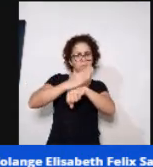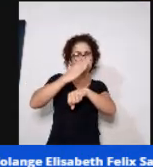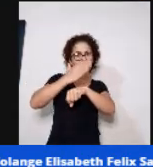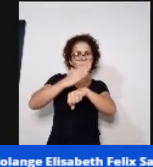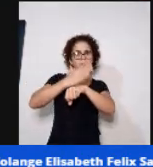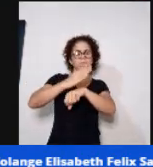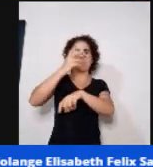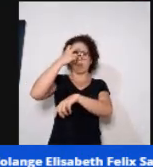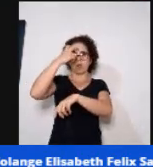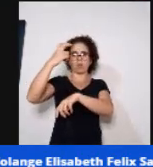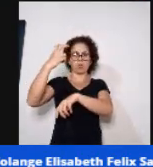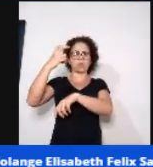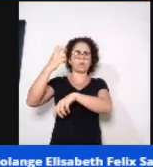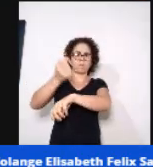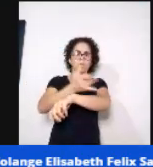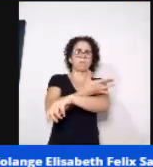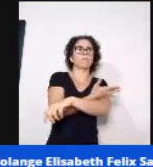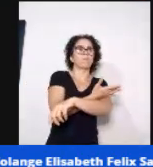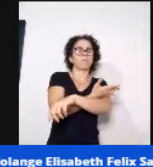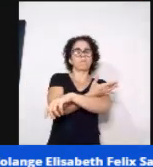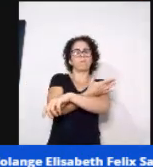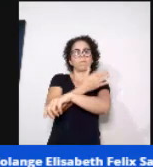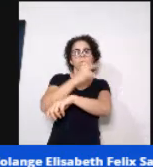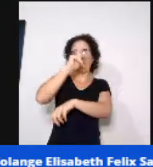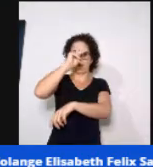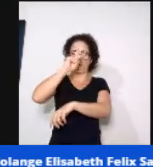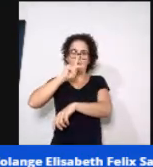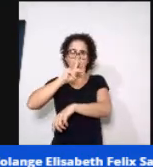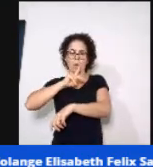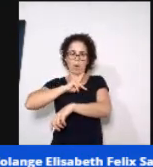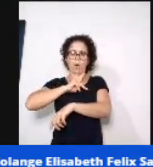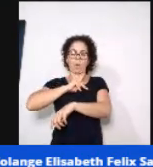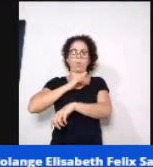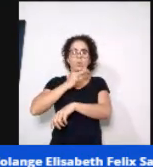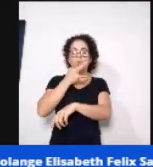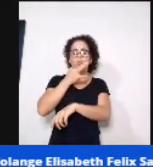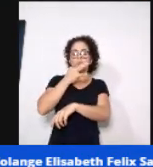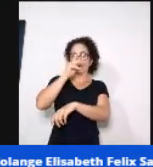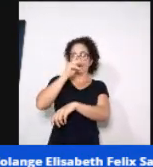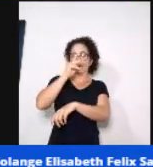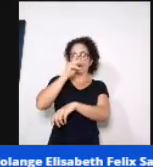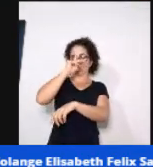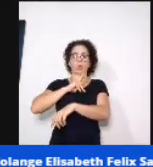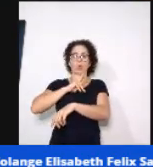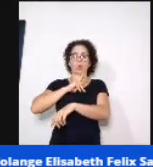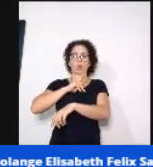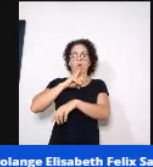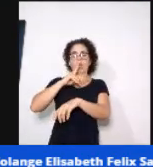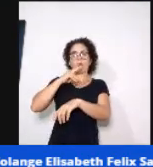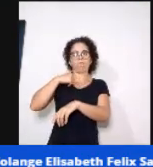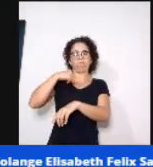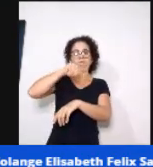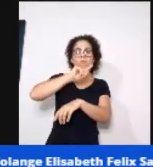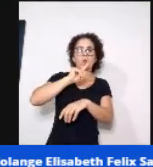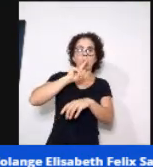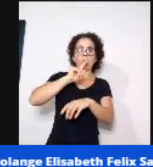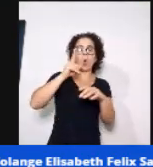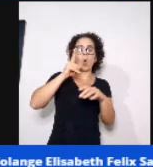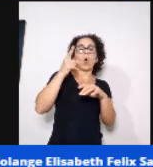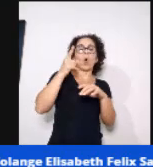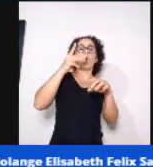não era sobre isso exatamente, era sobre autoconhecimento. A gente foi para um hotel, aqui em Campo Grande mesmo, nós